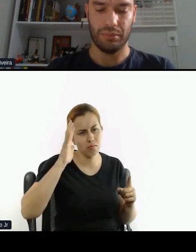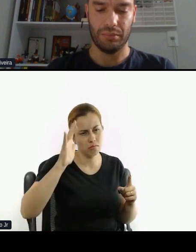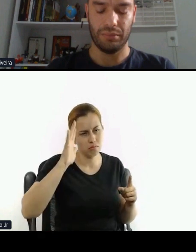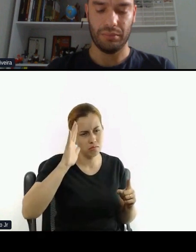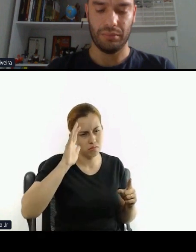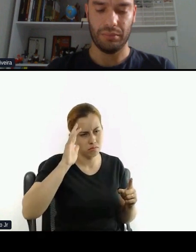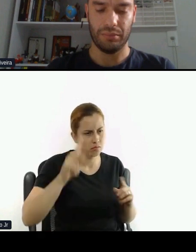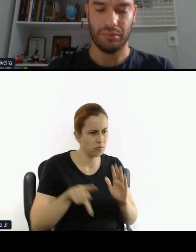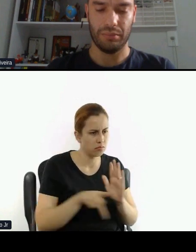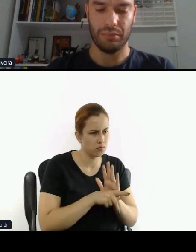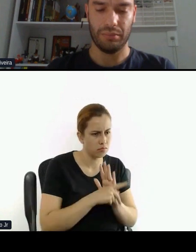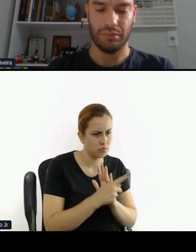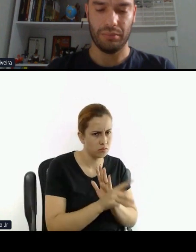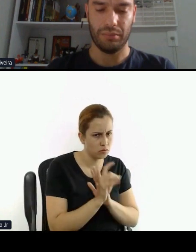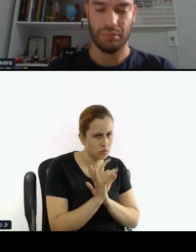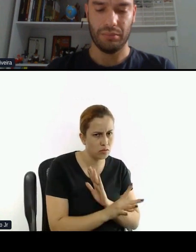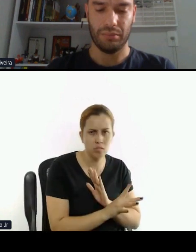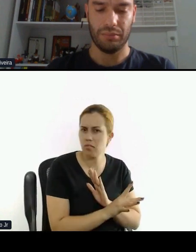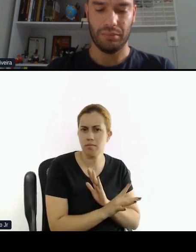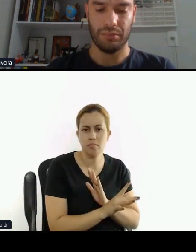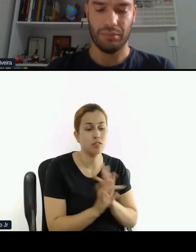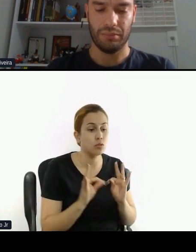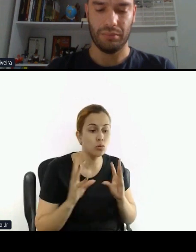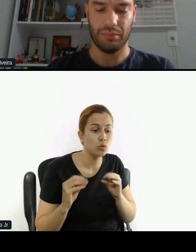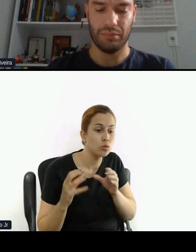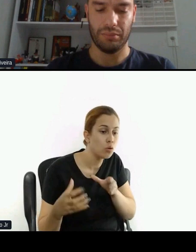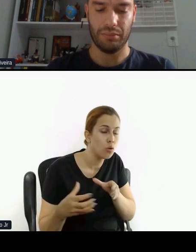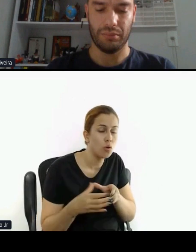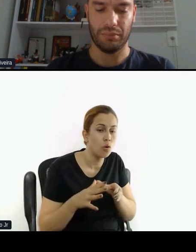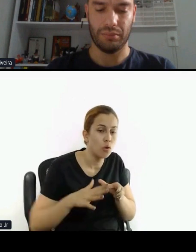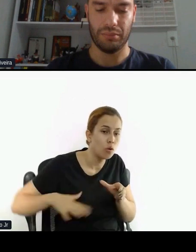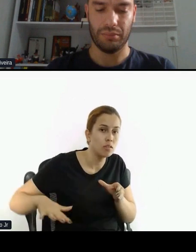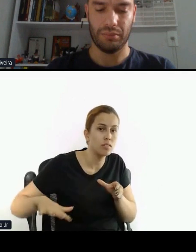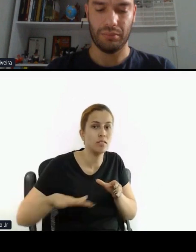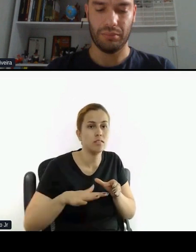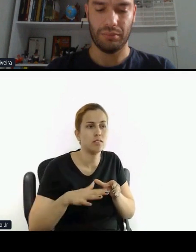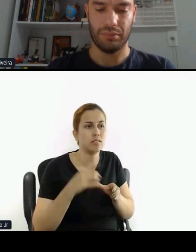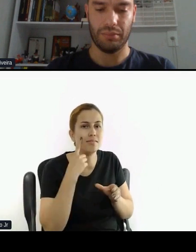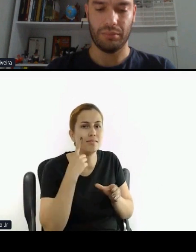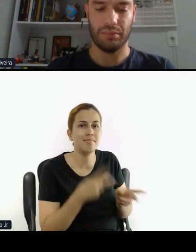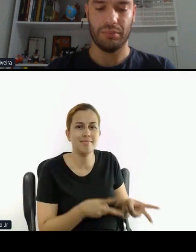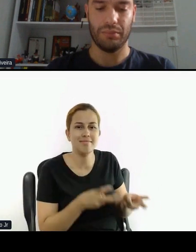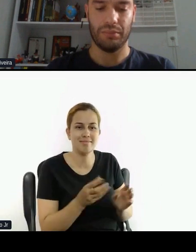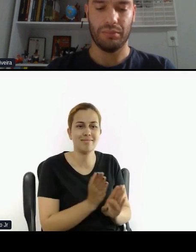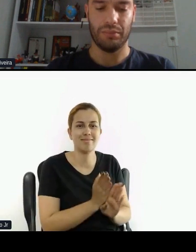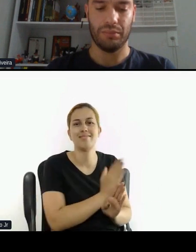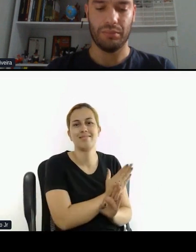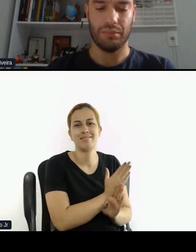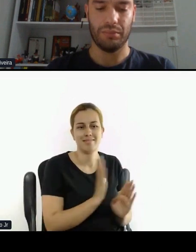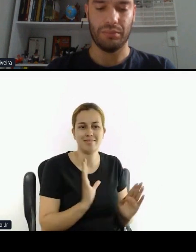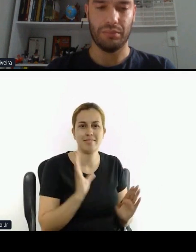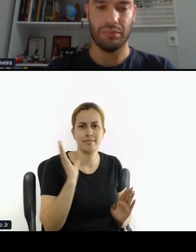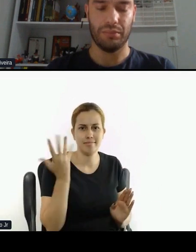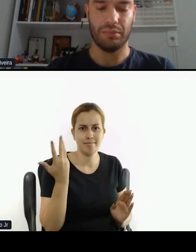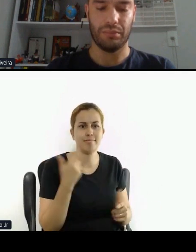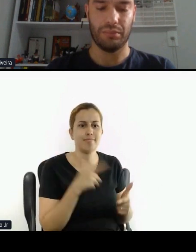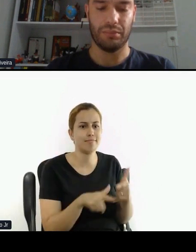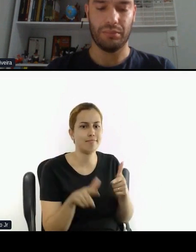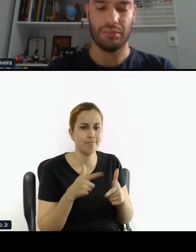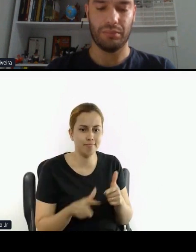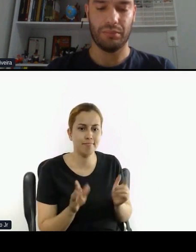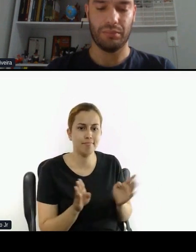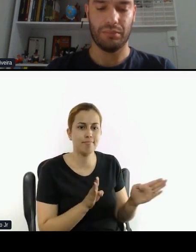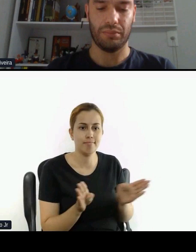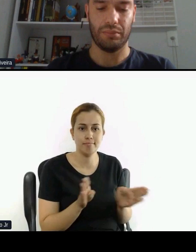né? A acessibilidade são para todos nós. A gente acabou de ver aí que aconteceu aqui antes da reunião, né? A gente teve um pouquinho aí problema de acessibilidade.